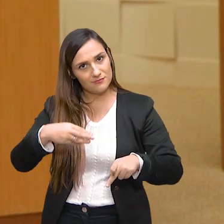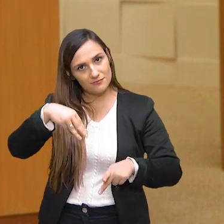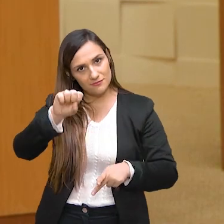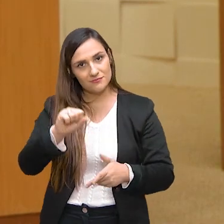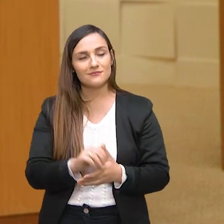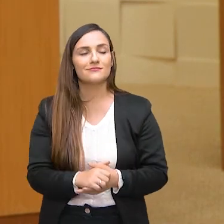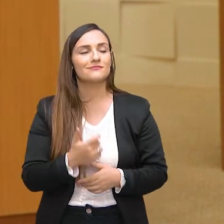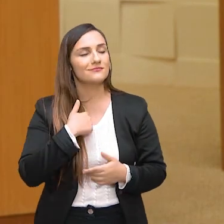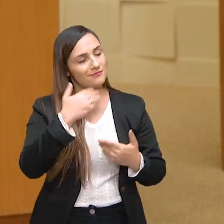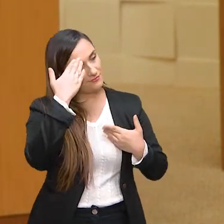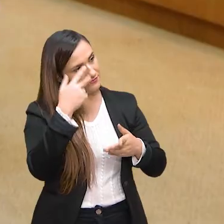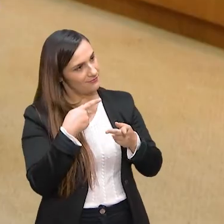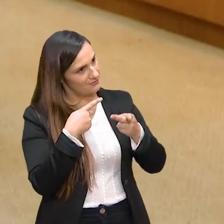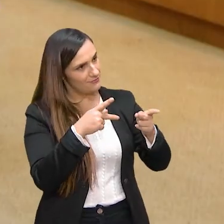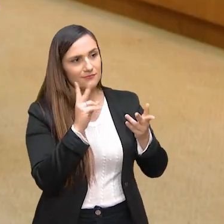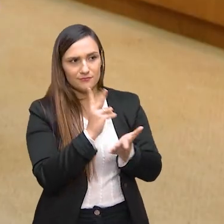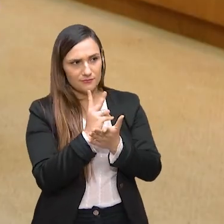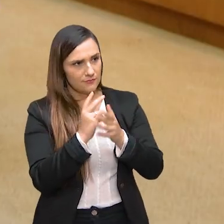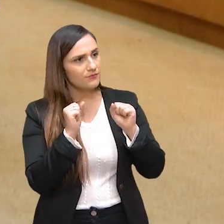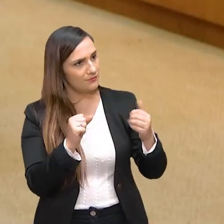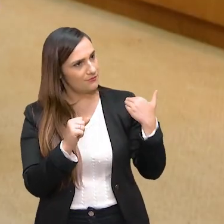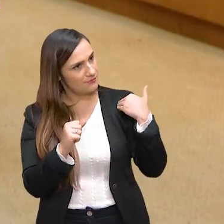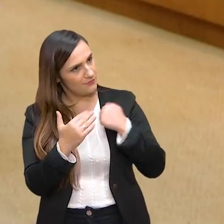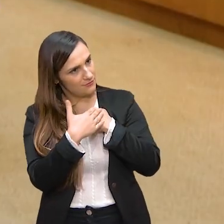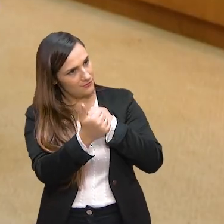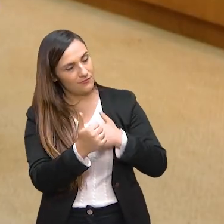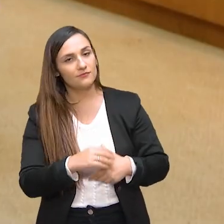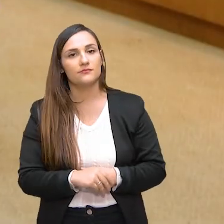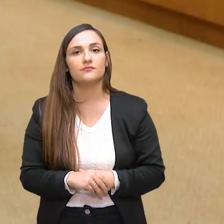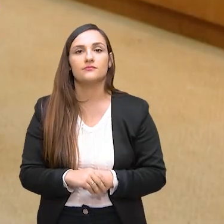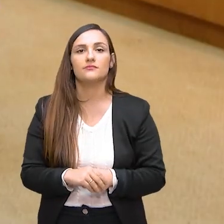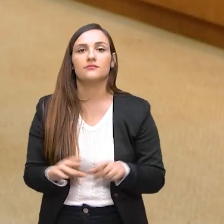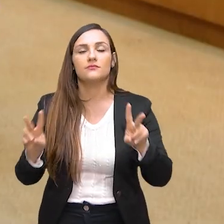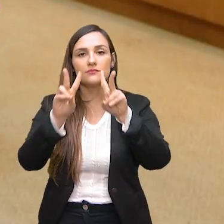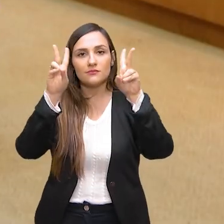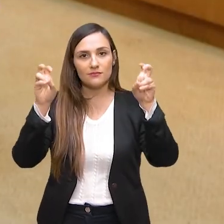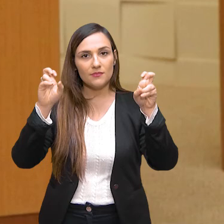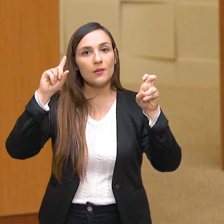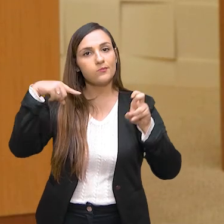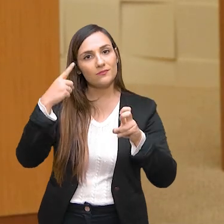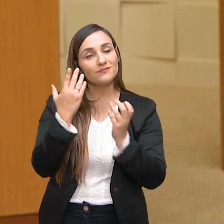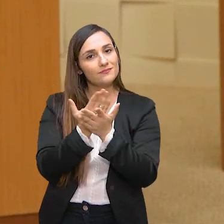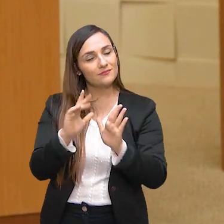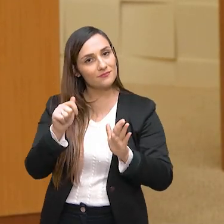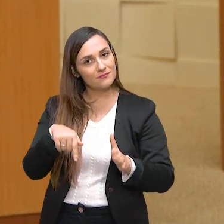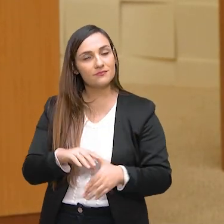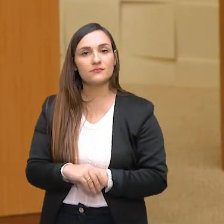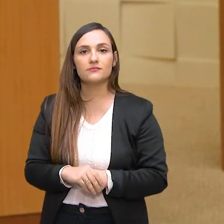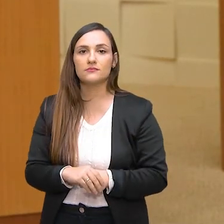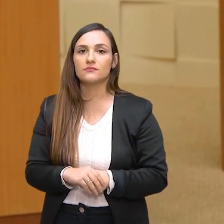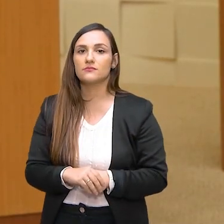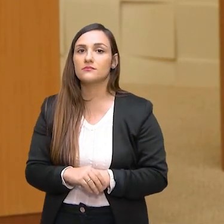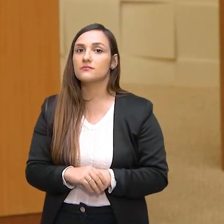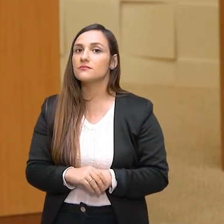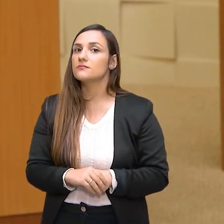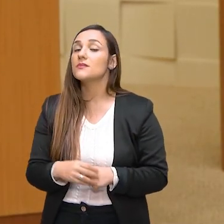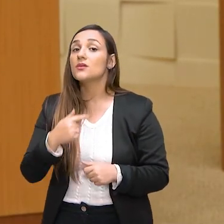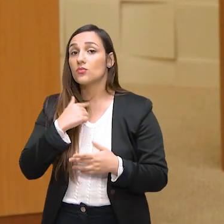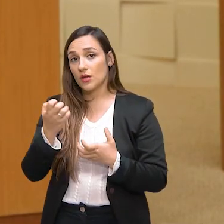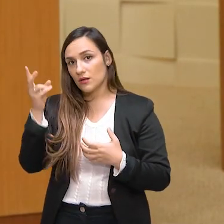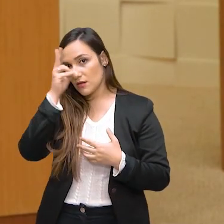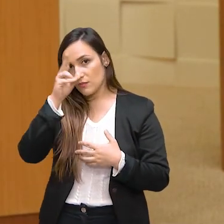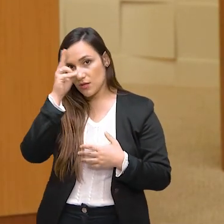população de Mato Grosso do Sul. Eu que agradeço o convite, estou sempre à disposição. O Mérito da Questão termina